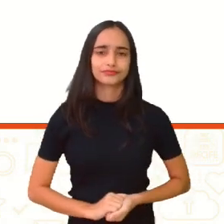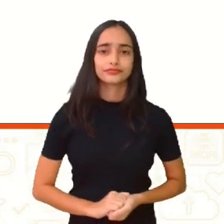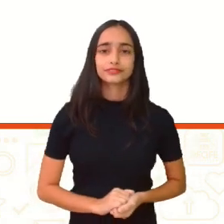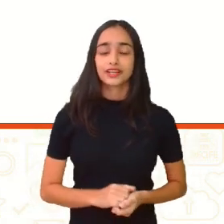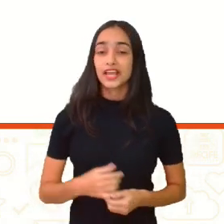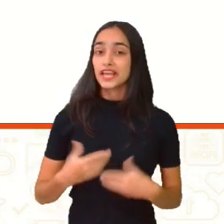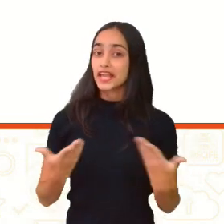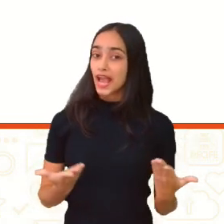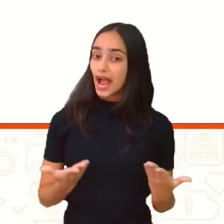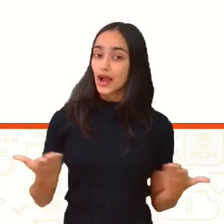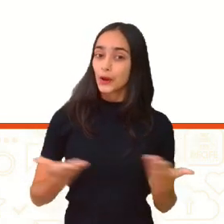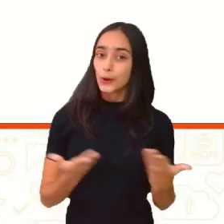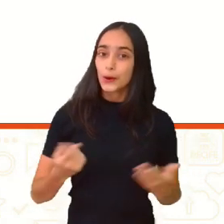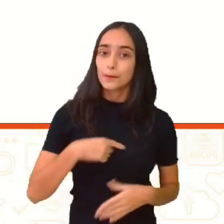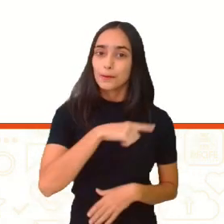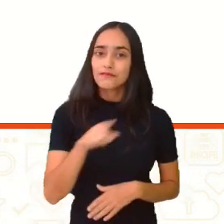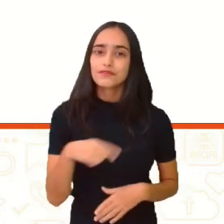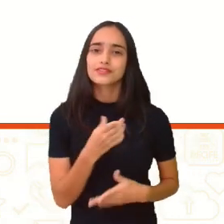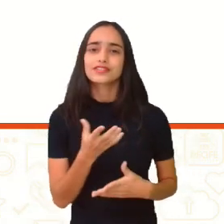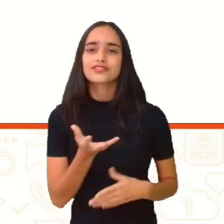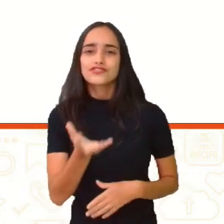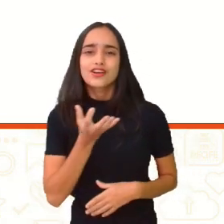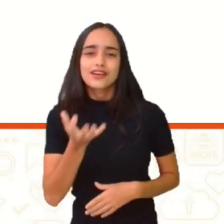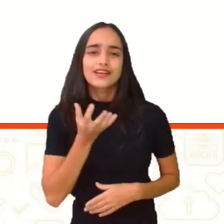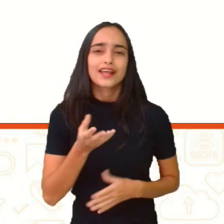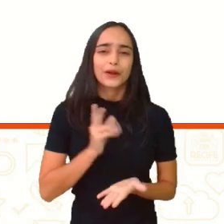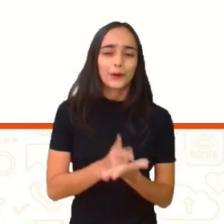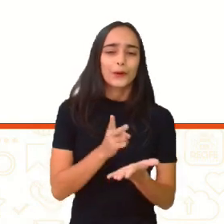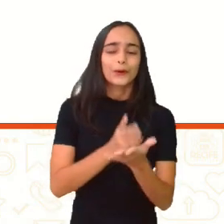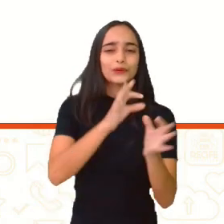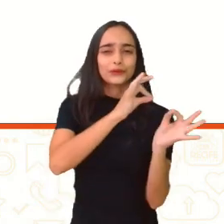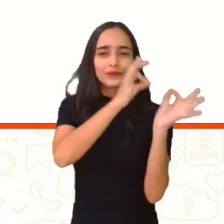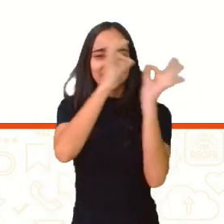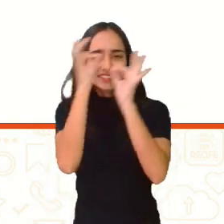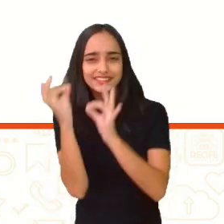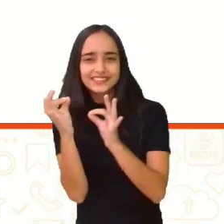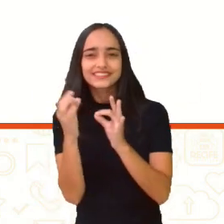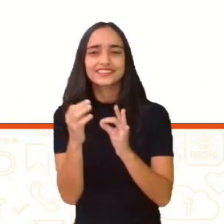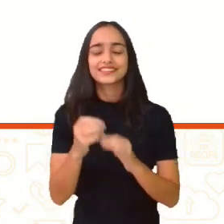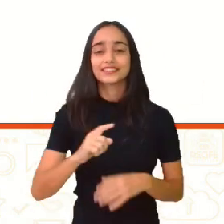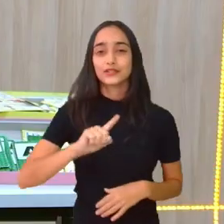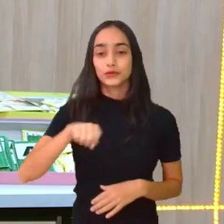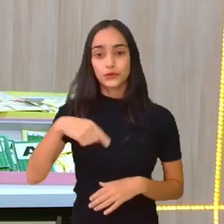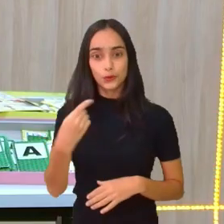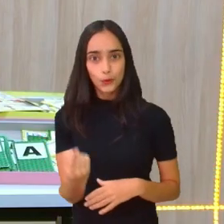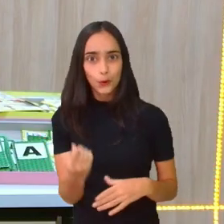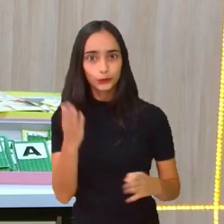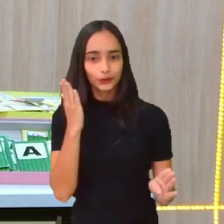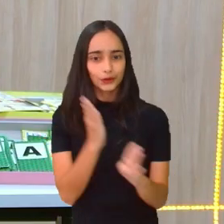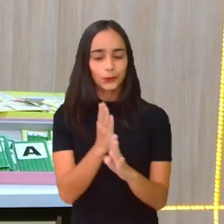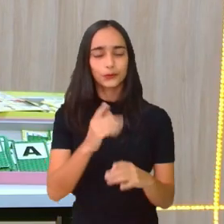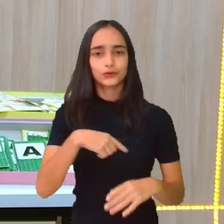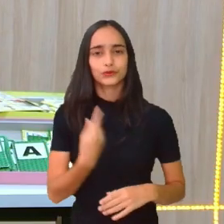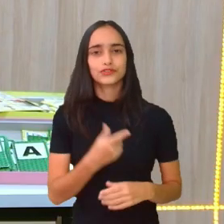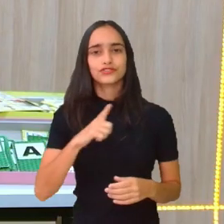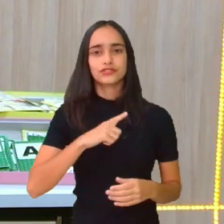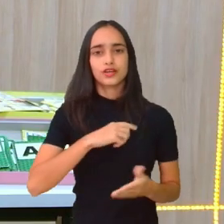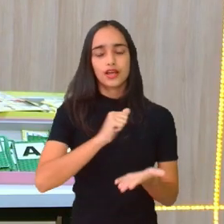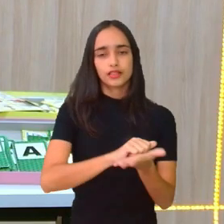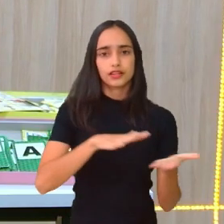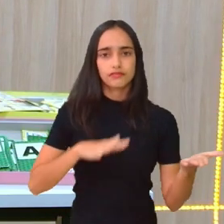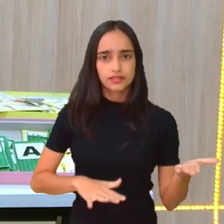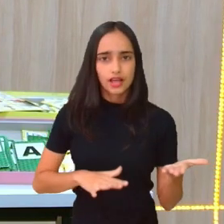quero mais, no nosso segundo encontro, a gente vai trazer algumas atividades sistematizadas, algumas sugestões